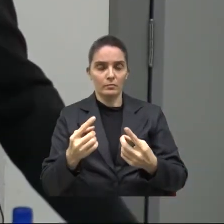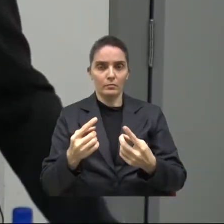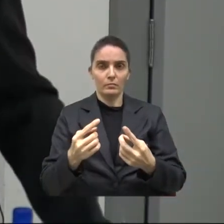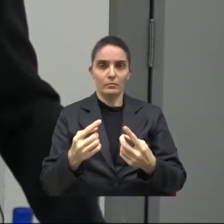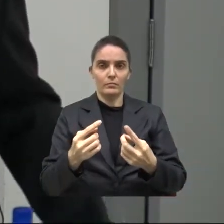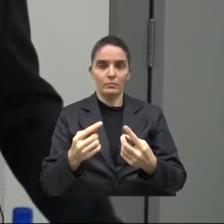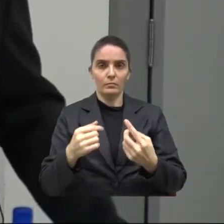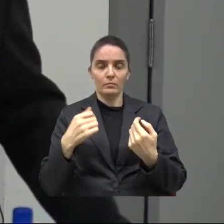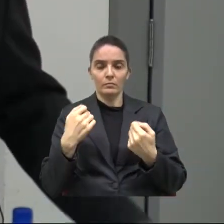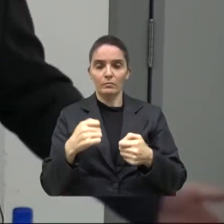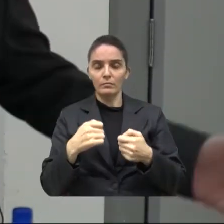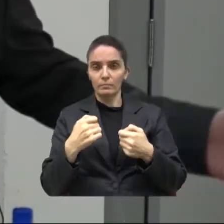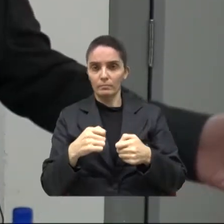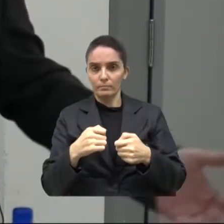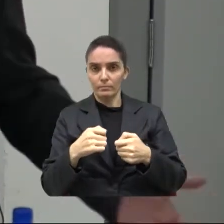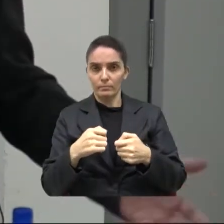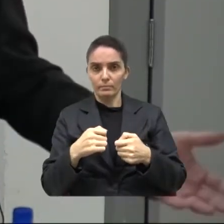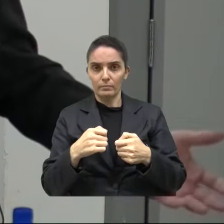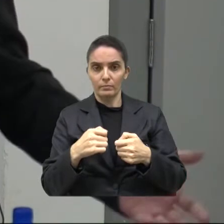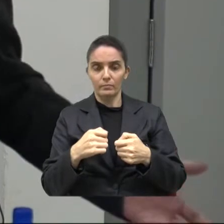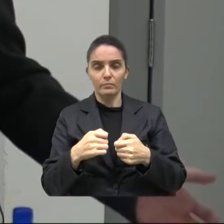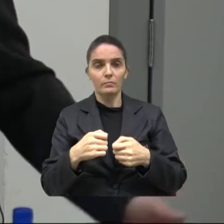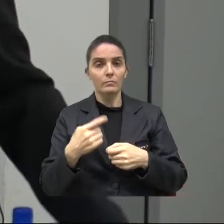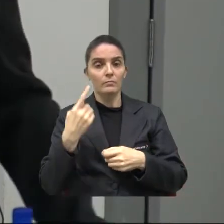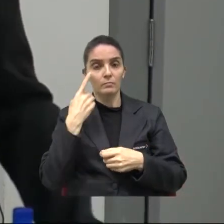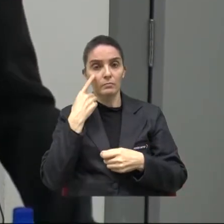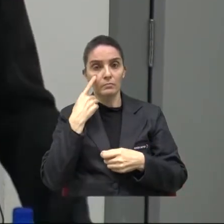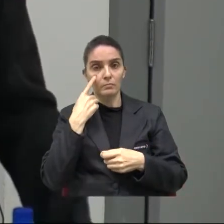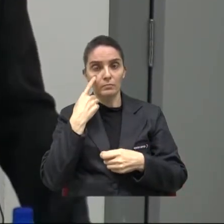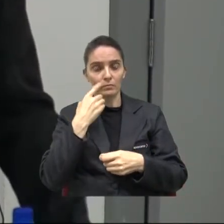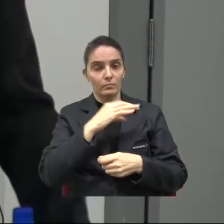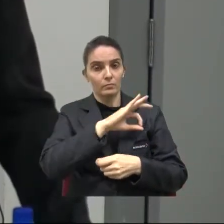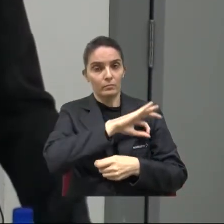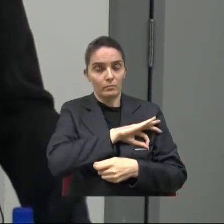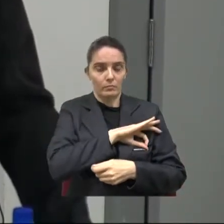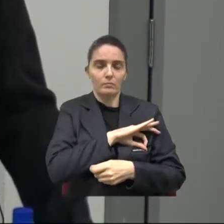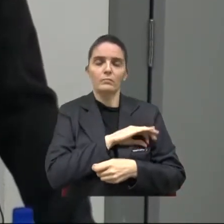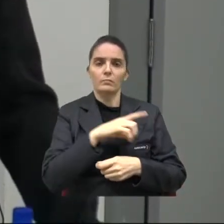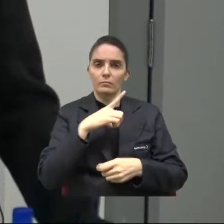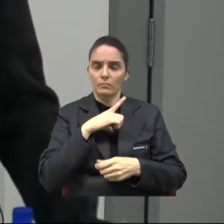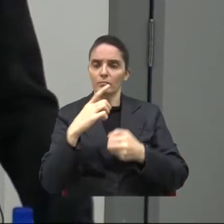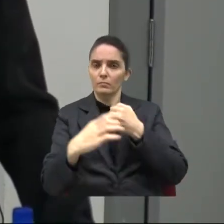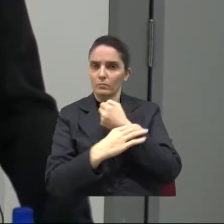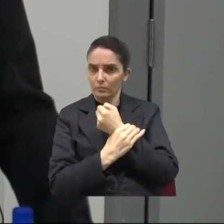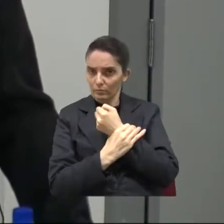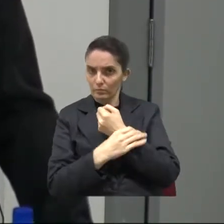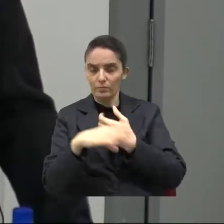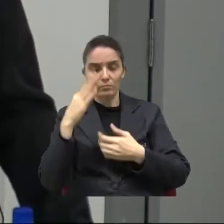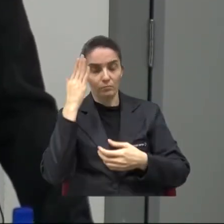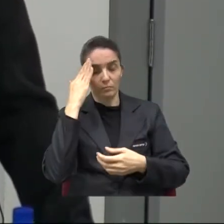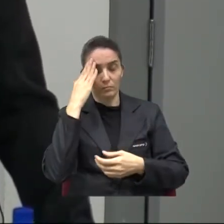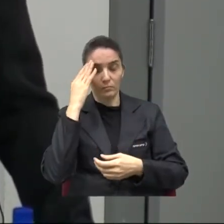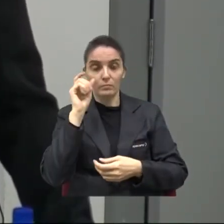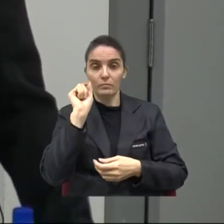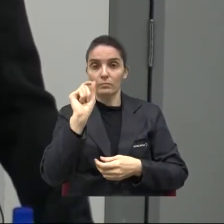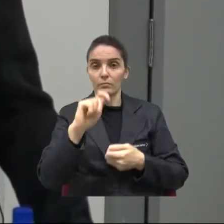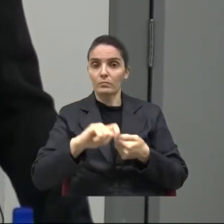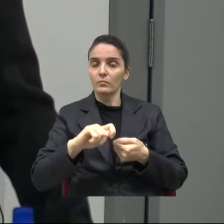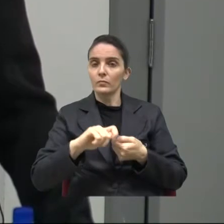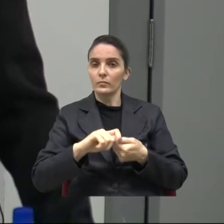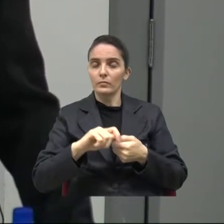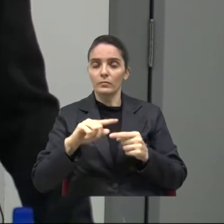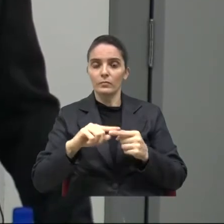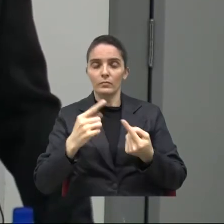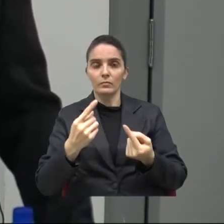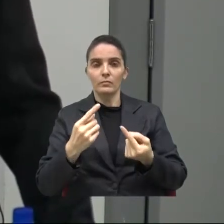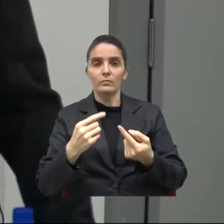do desejo dele. Ele, como segurança, né, com a formação que tem, acredito que tenha noção da capacidade, da